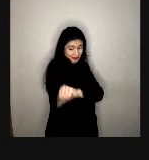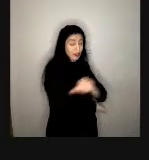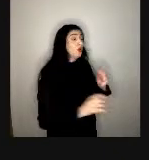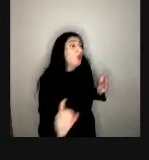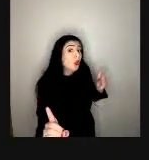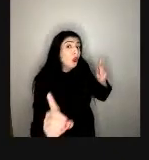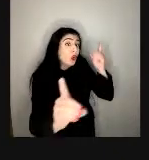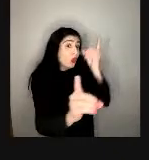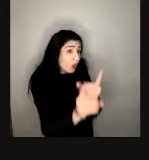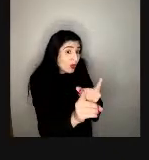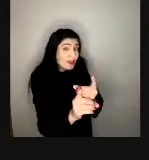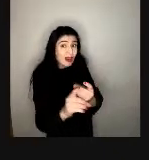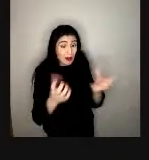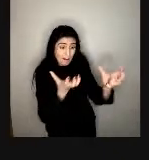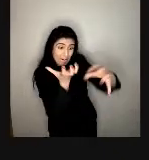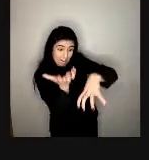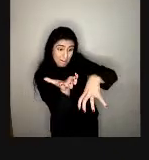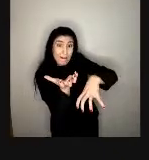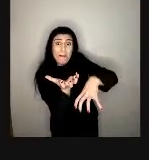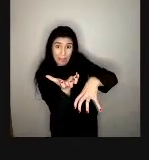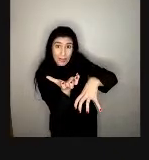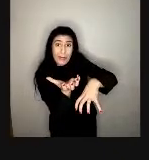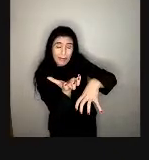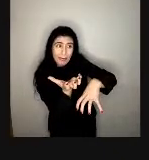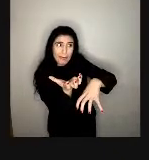em Brasília com